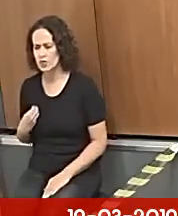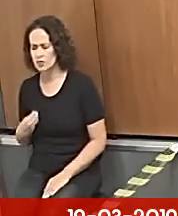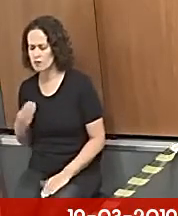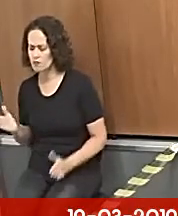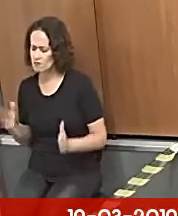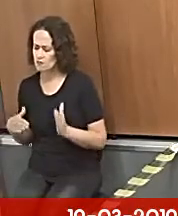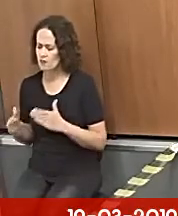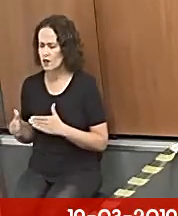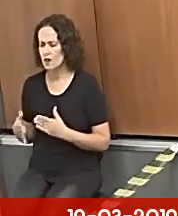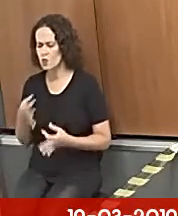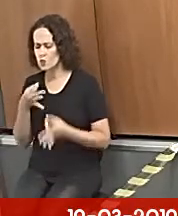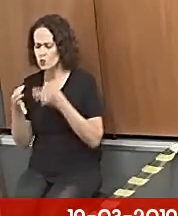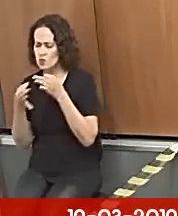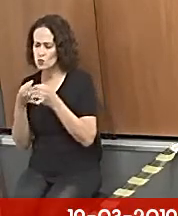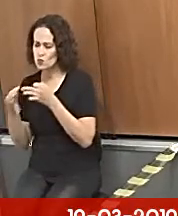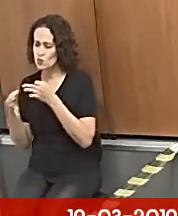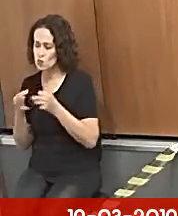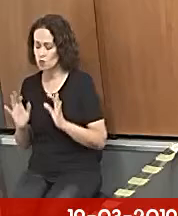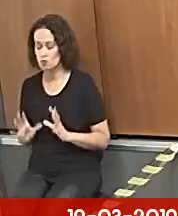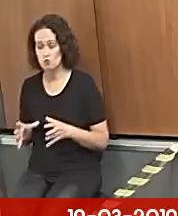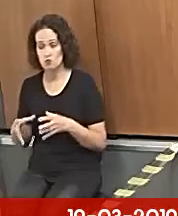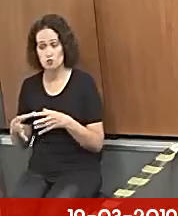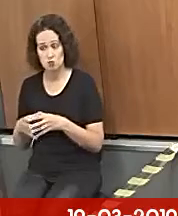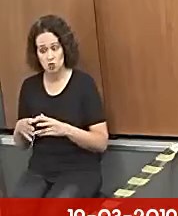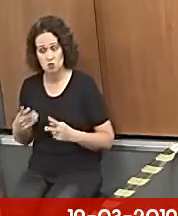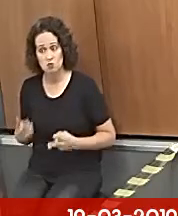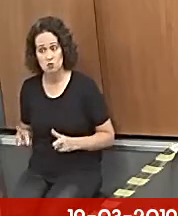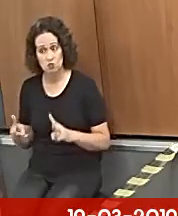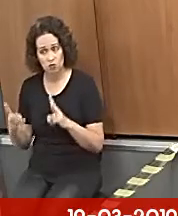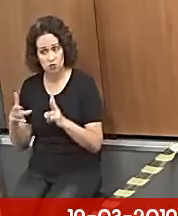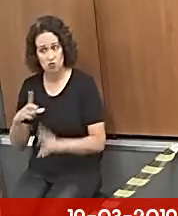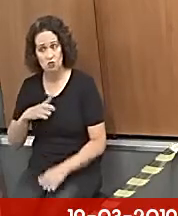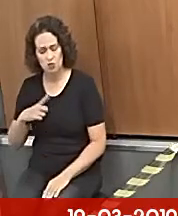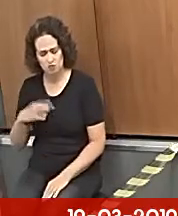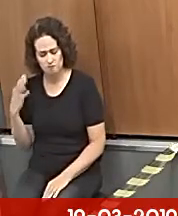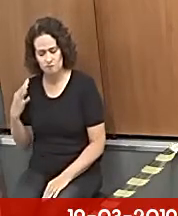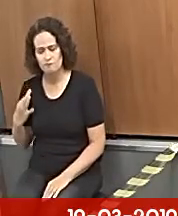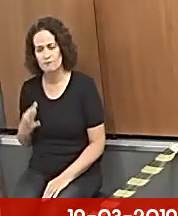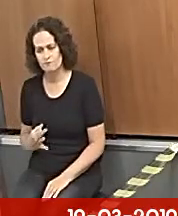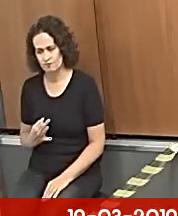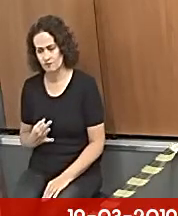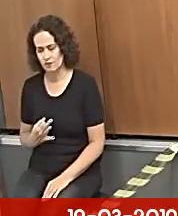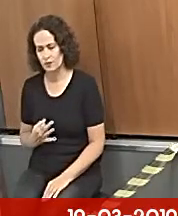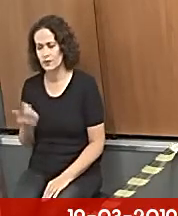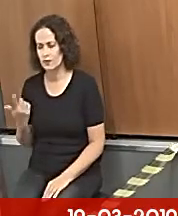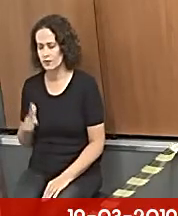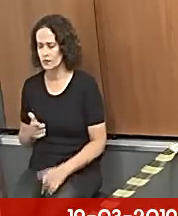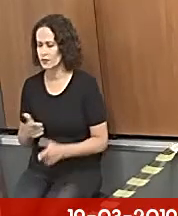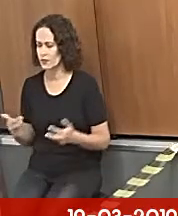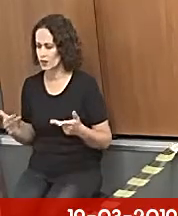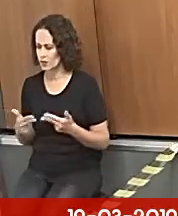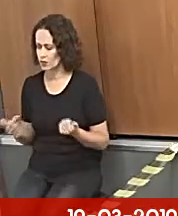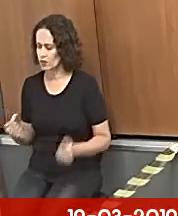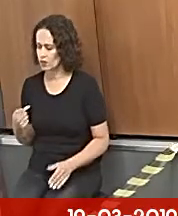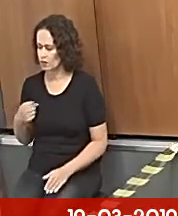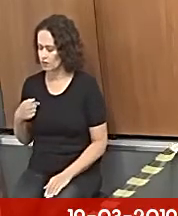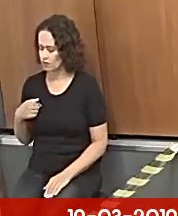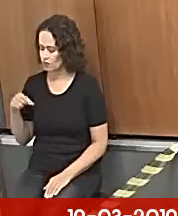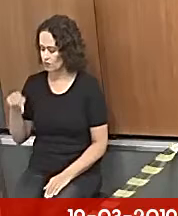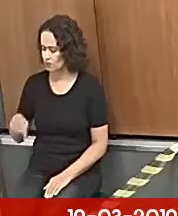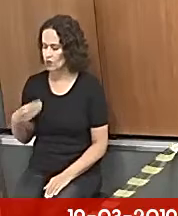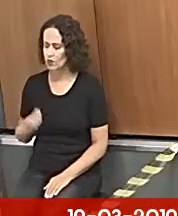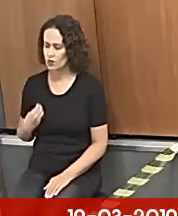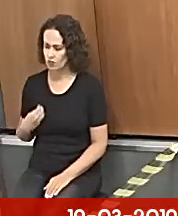através da comissão vocês podem ter certeza nós vamos ter muitas vitórias cahe outra coisa é eu estou aqui boa terra é